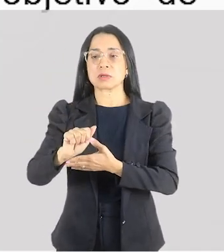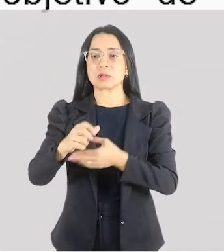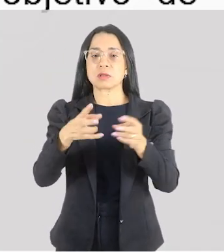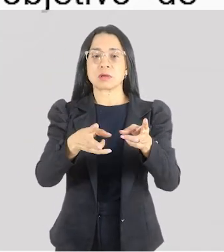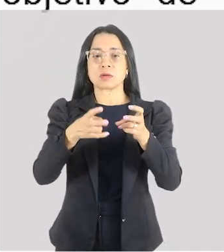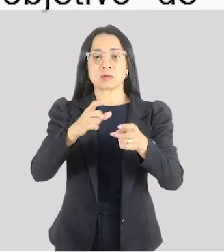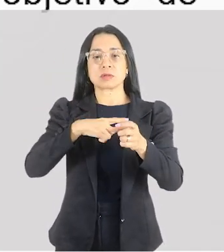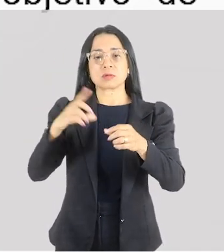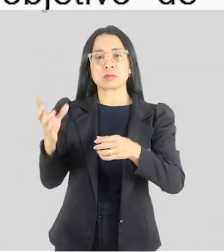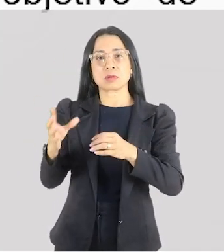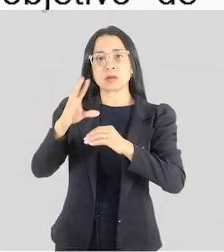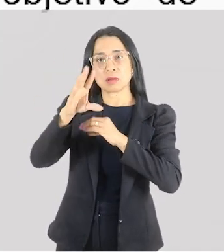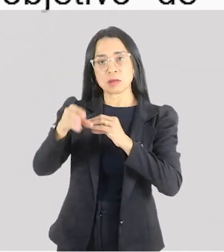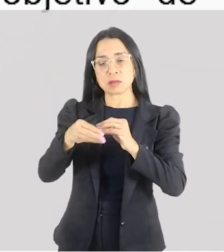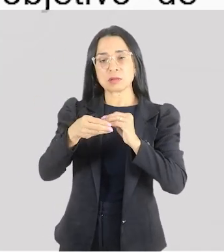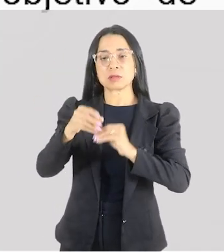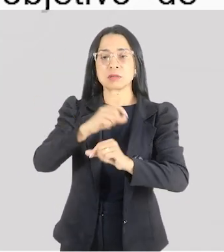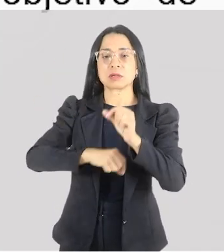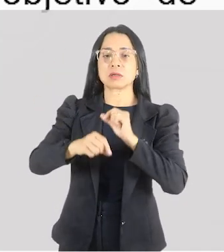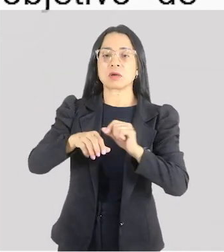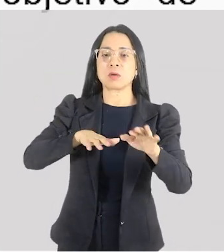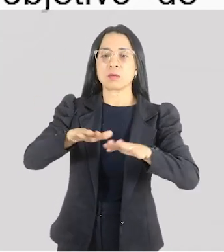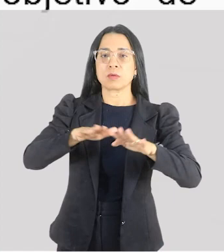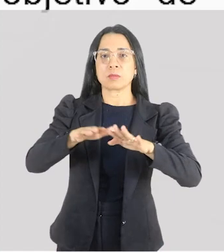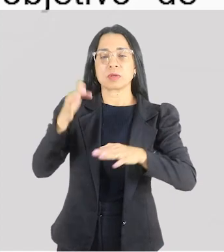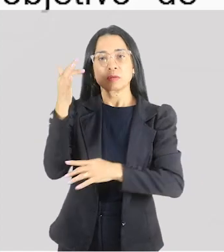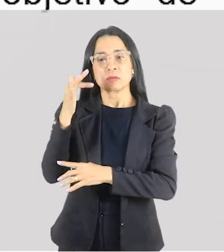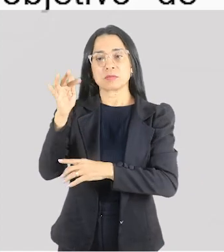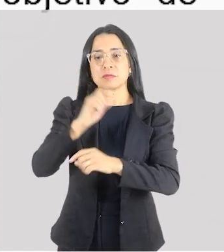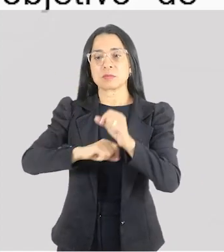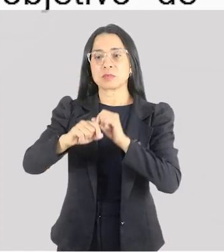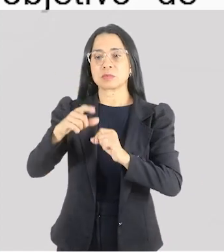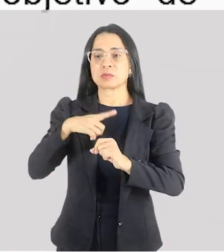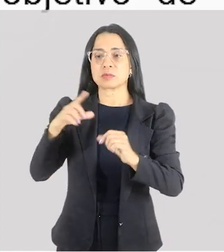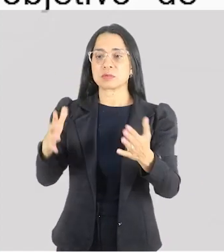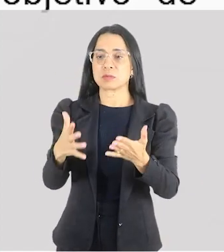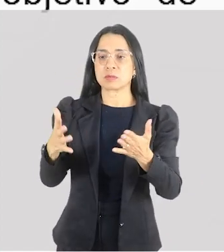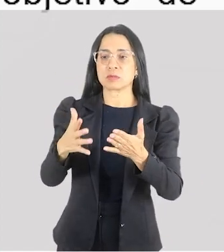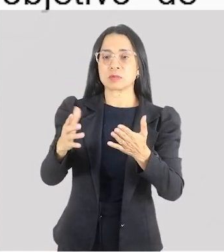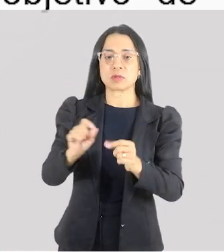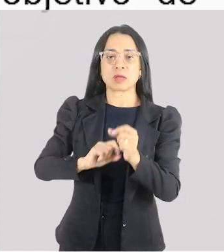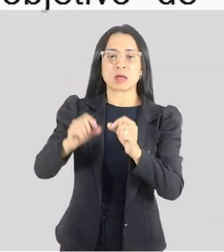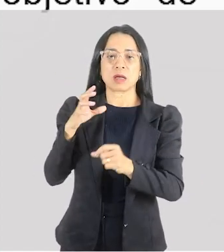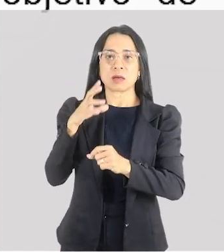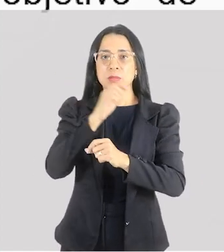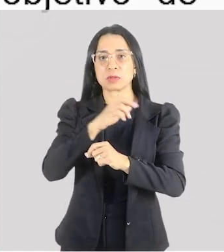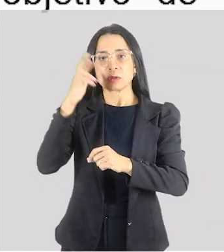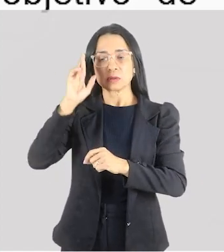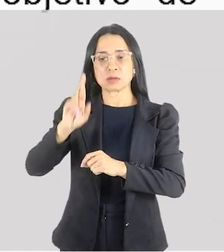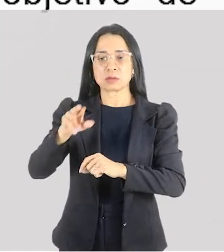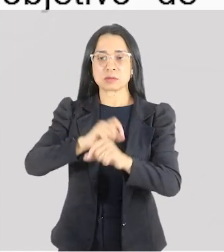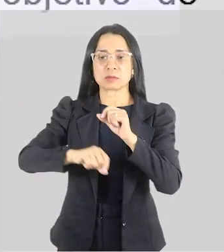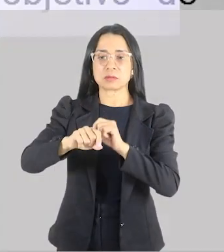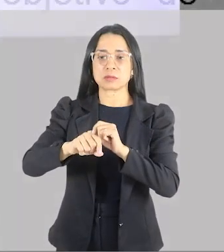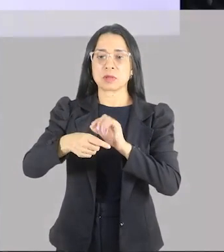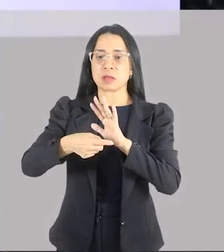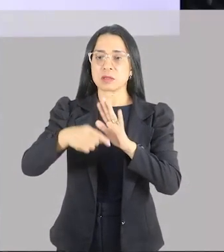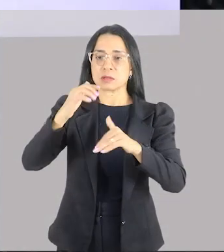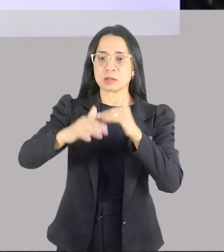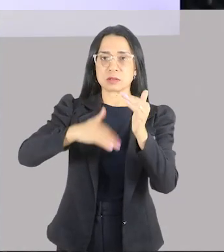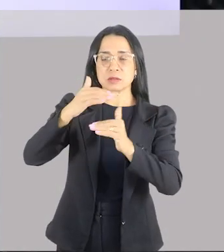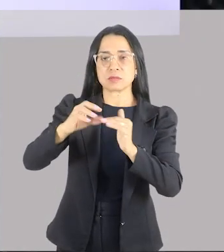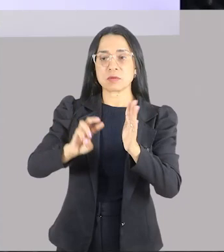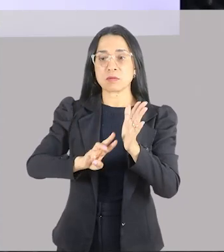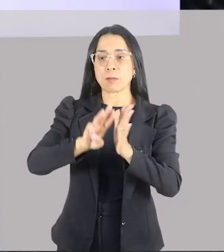integra o movimento de filósofos que promove a emergência do racionalismo. Descartes desenvolve um método de análise que forneceria os fundamentos